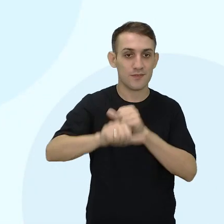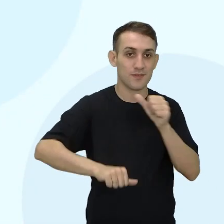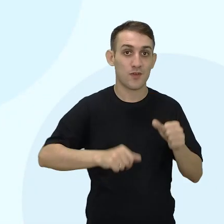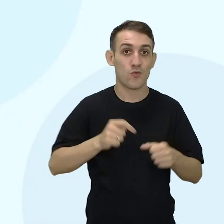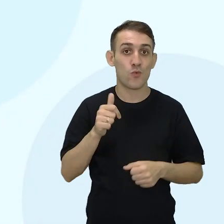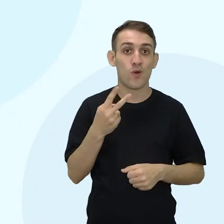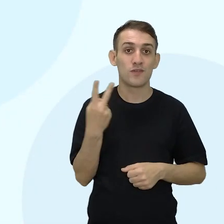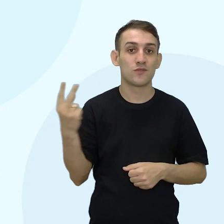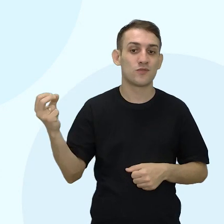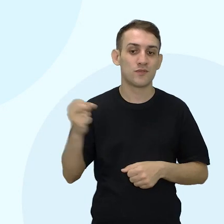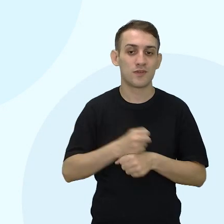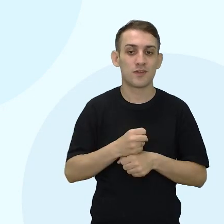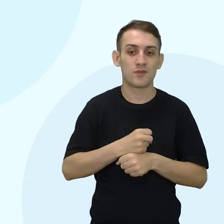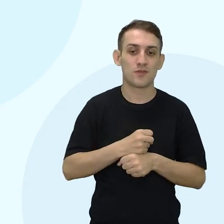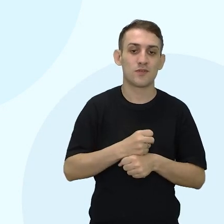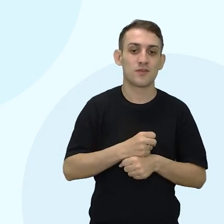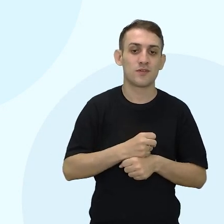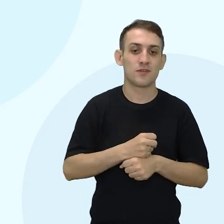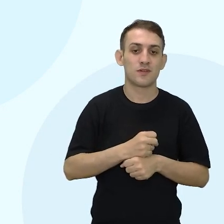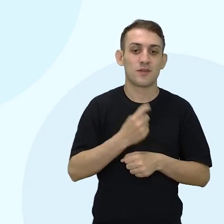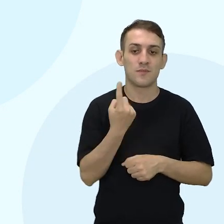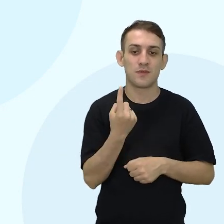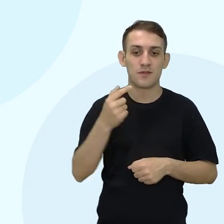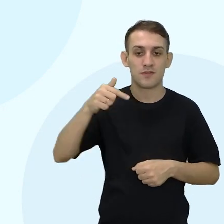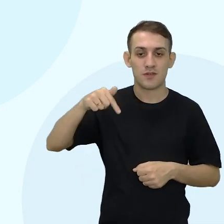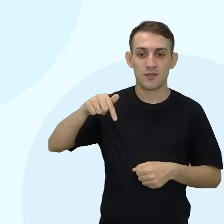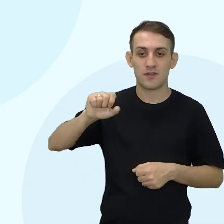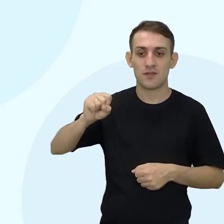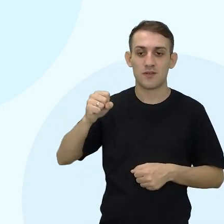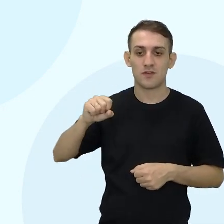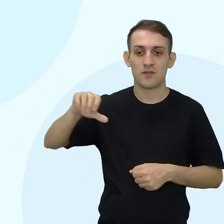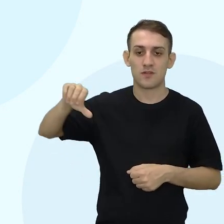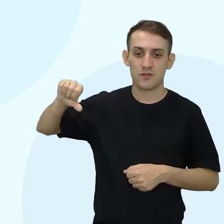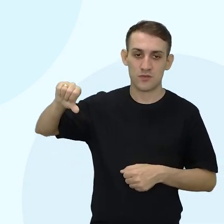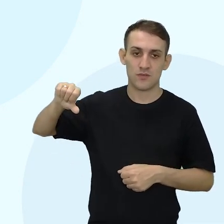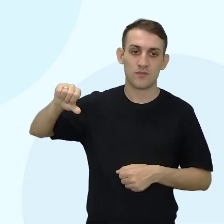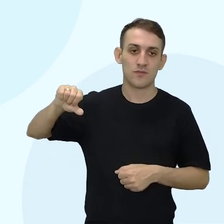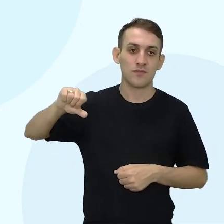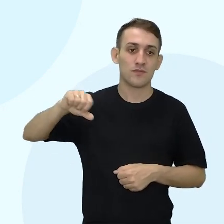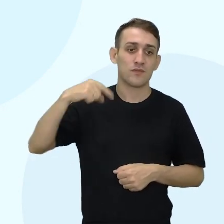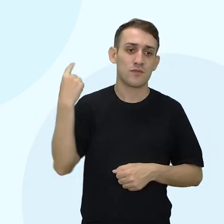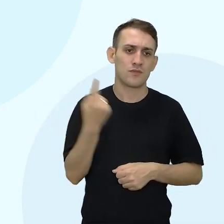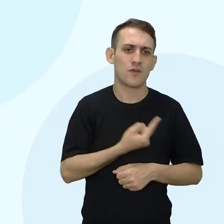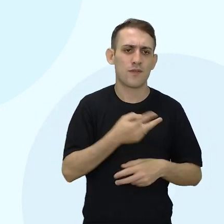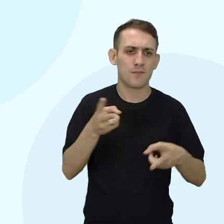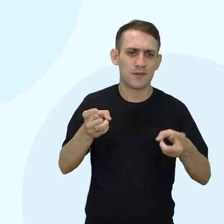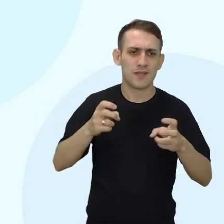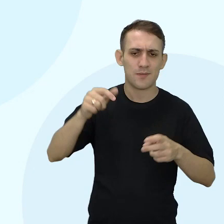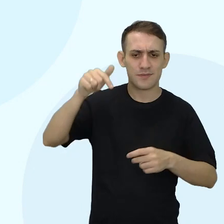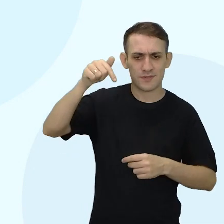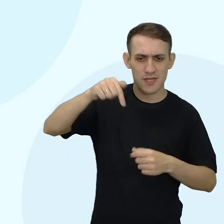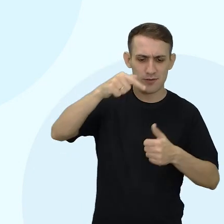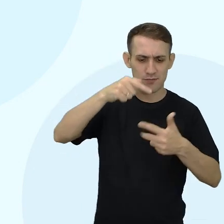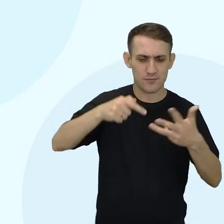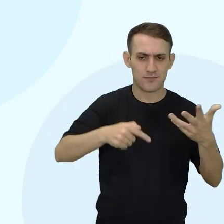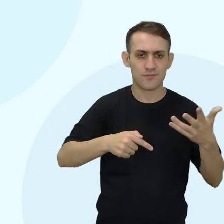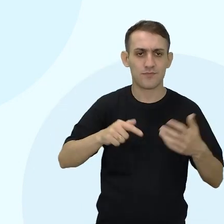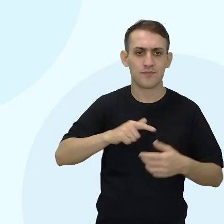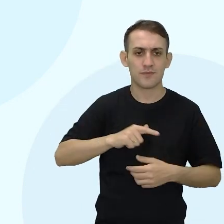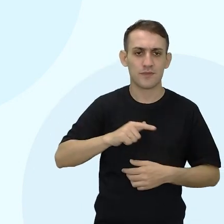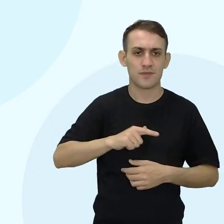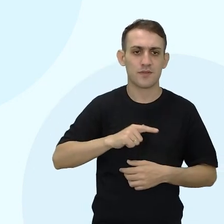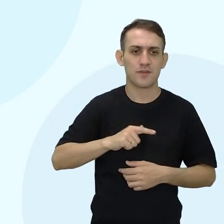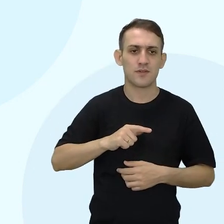200 anos, para 1709, onde a gente percebe aí 7 províncias, que são a